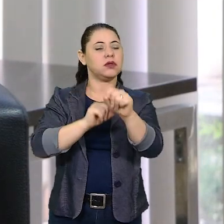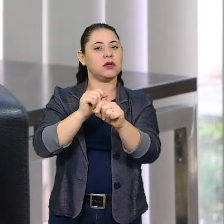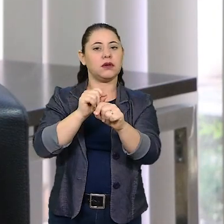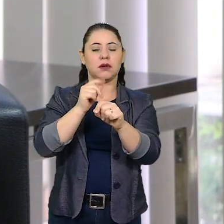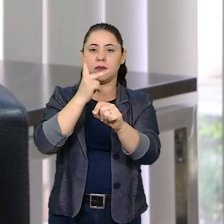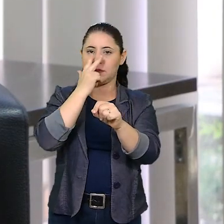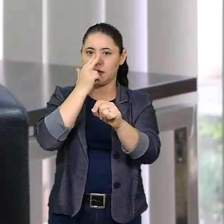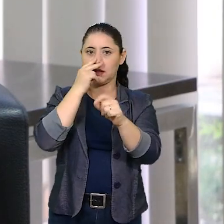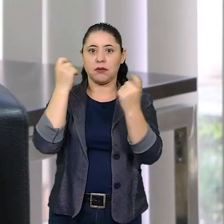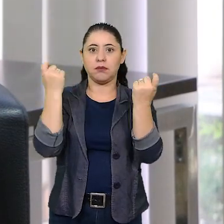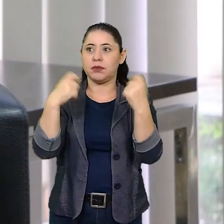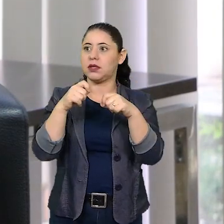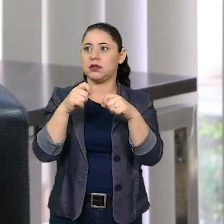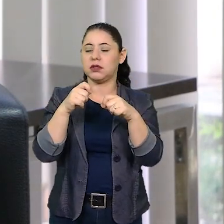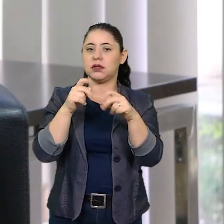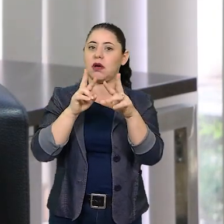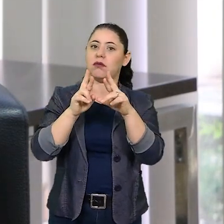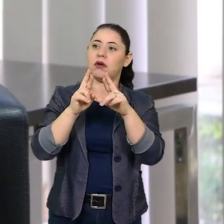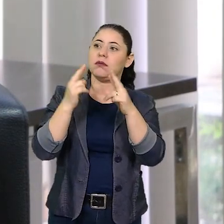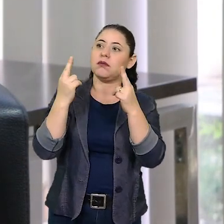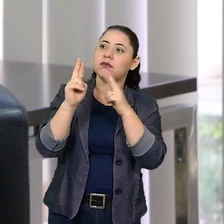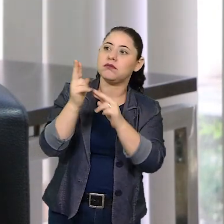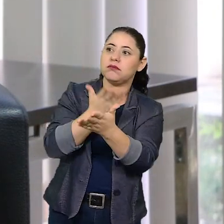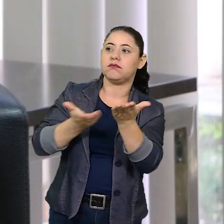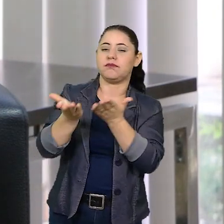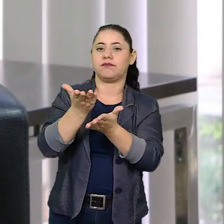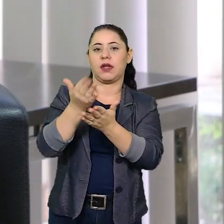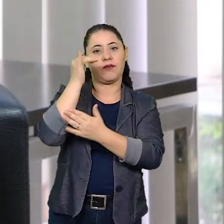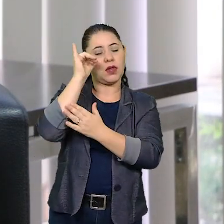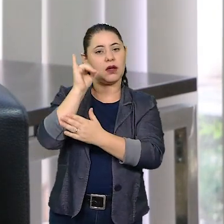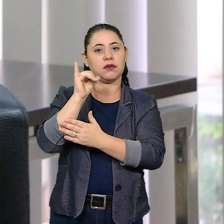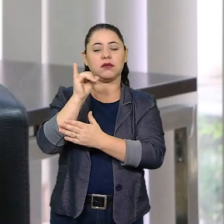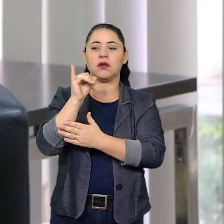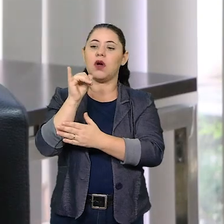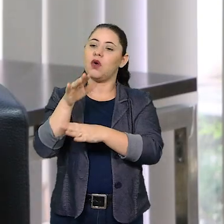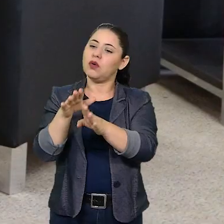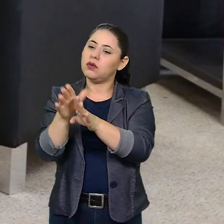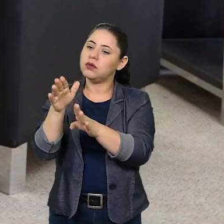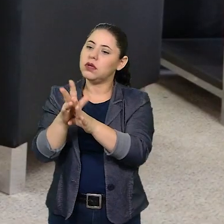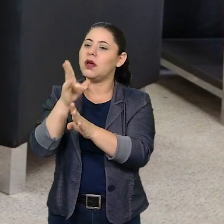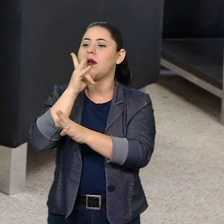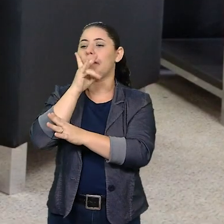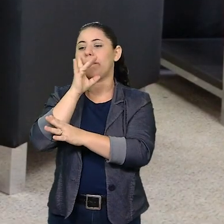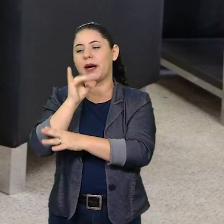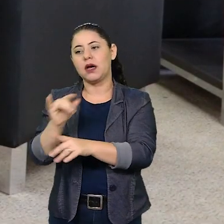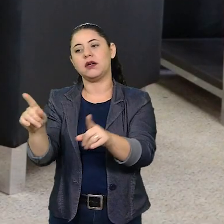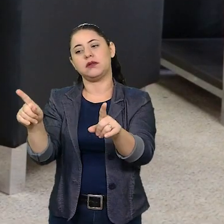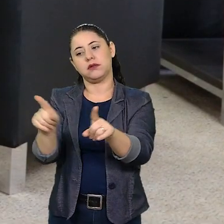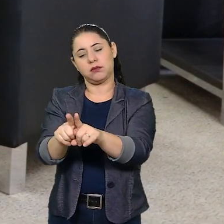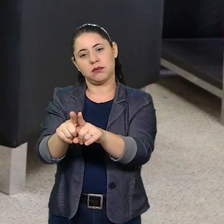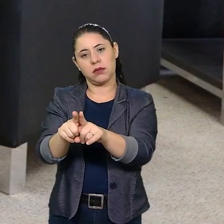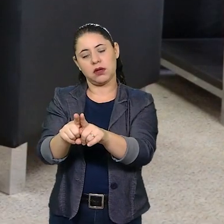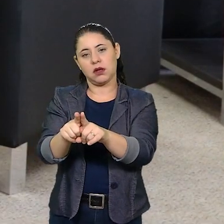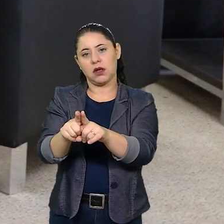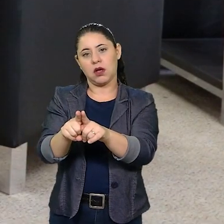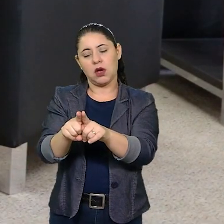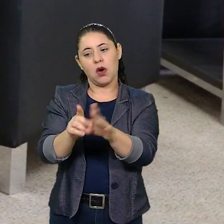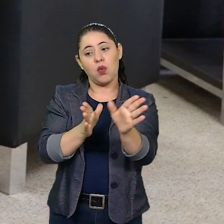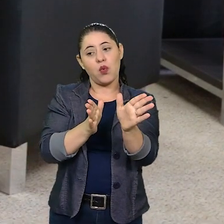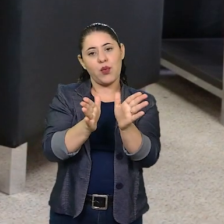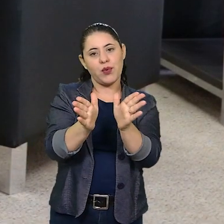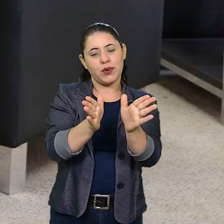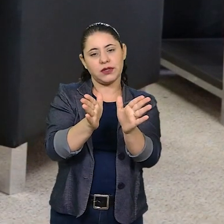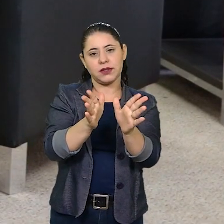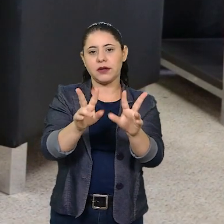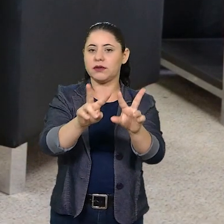evidentemente, à necessidade de intervenção. Então, nós orientamos sempre os pais a cuidar dessa questão